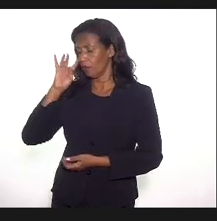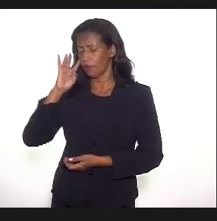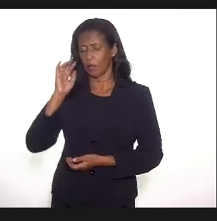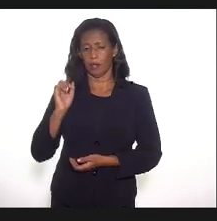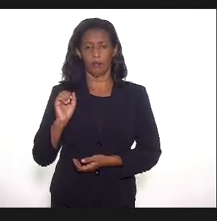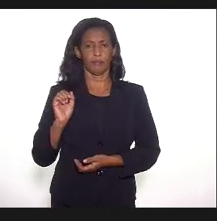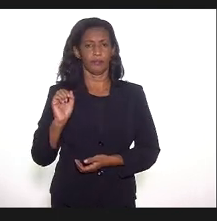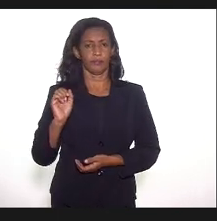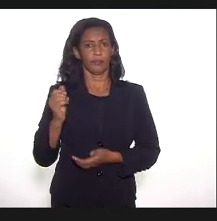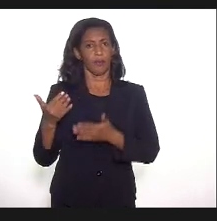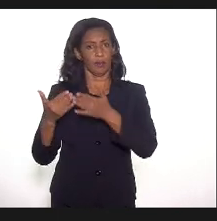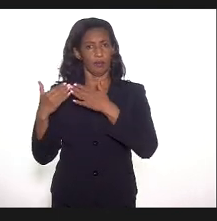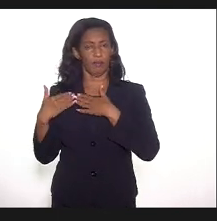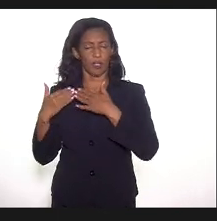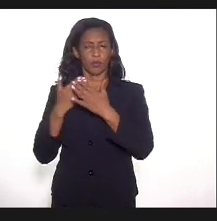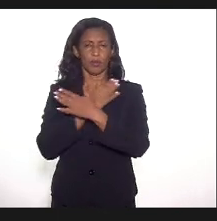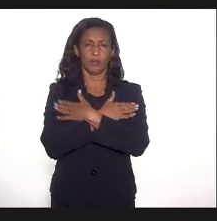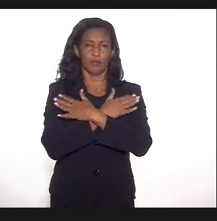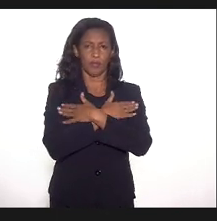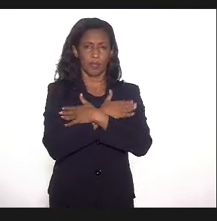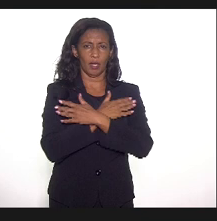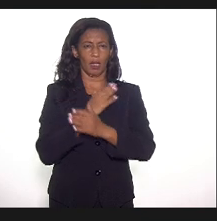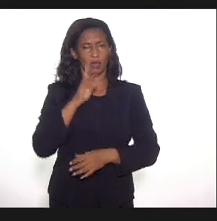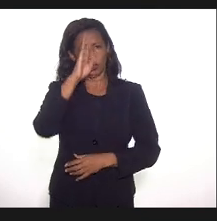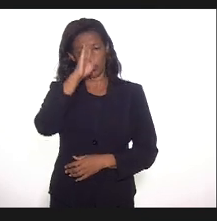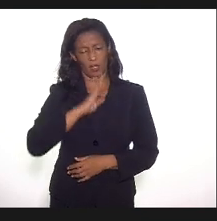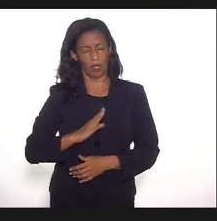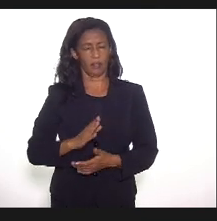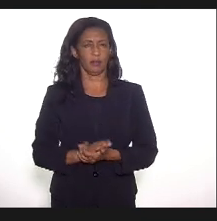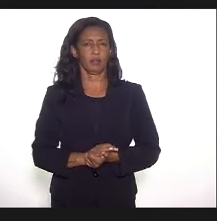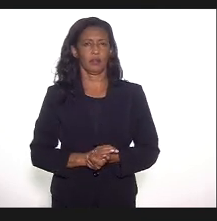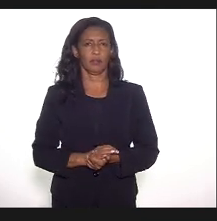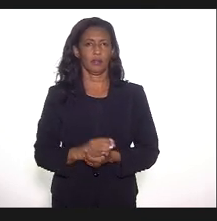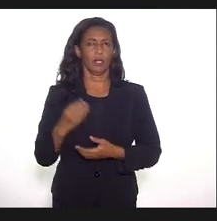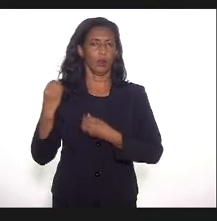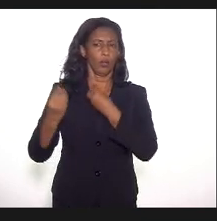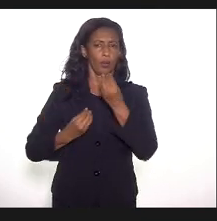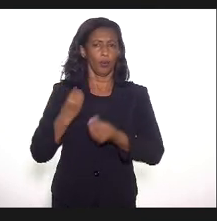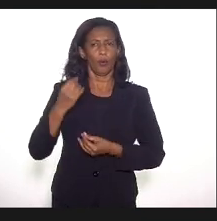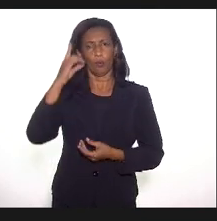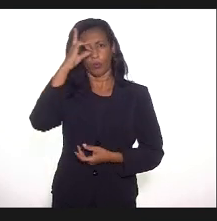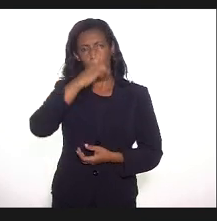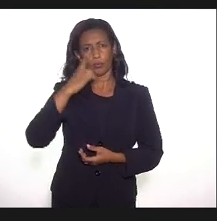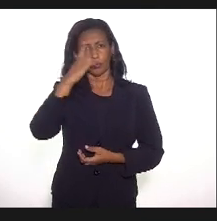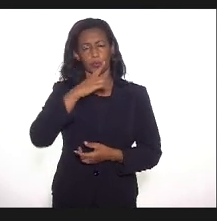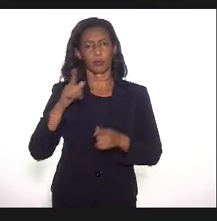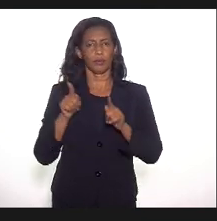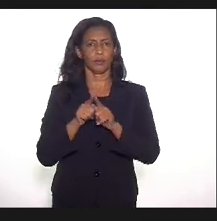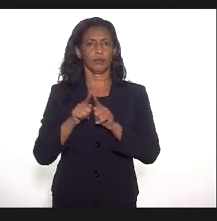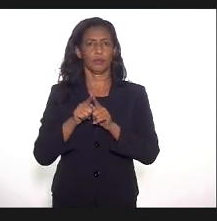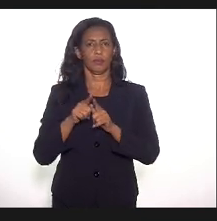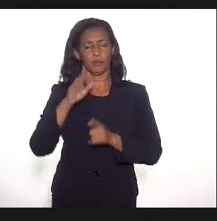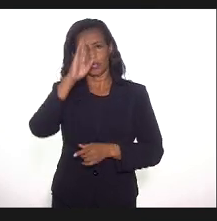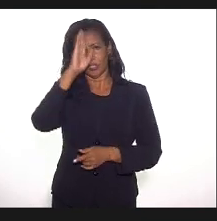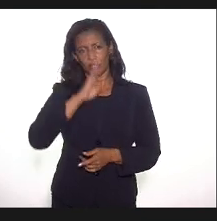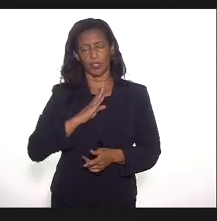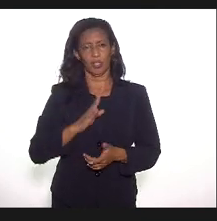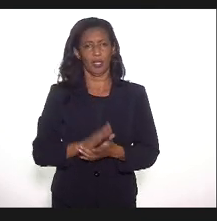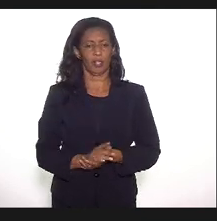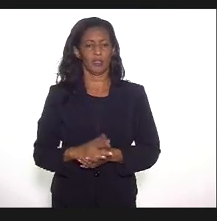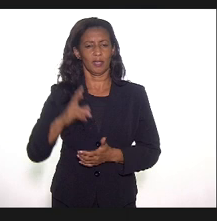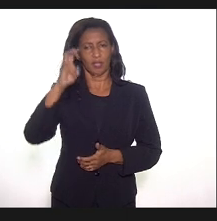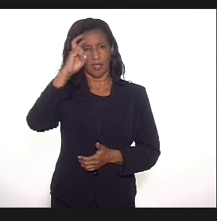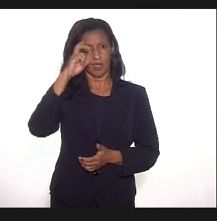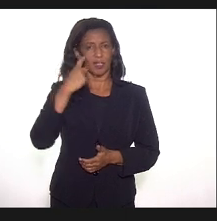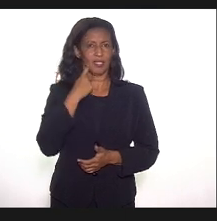feriado. Essa festa é de graça, como no domingo também é de graça. E a festa é cobrada quinta,